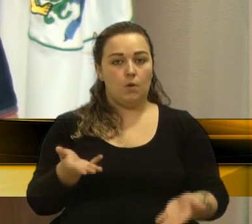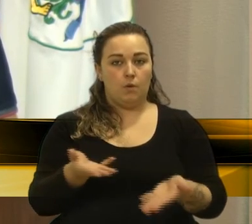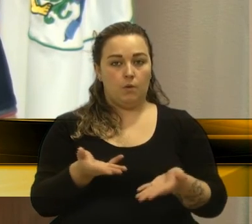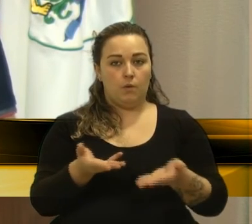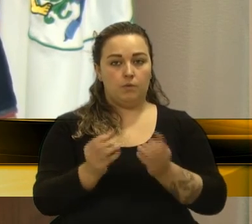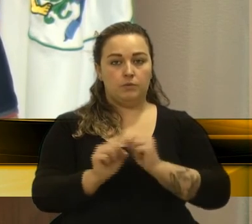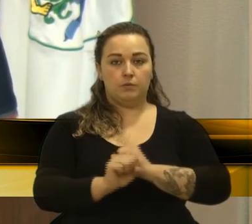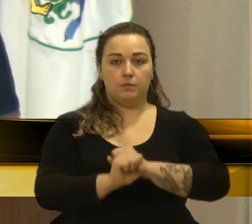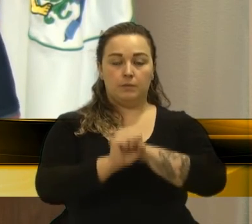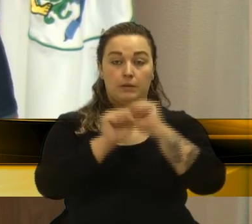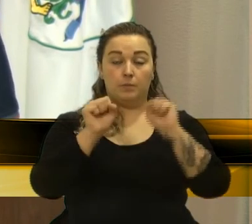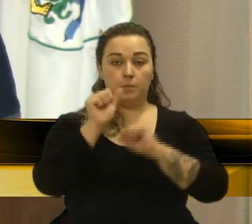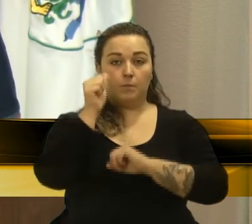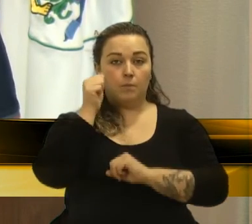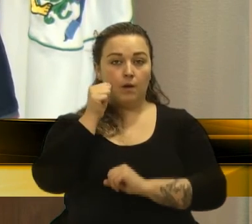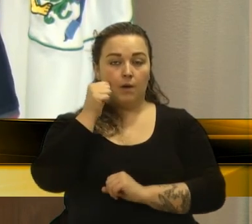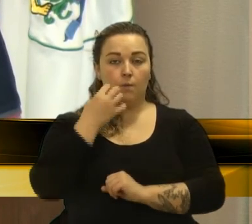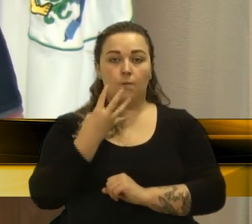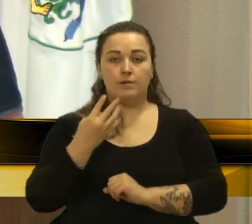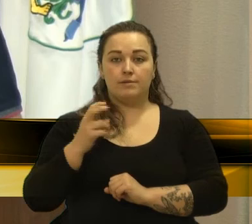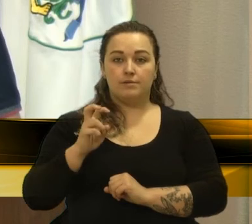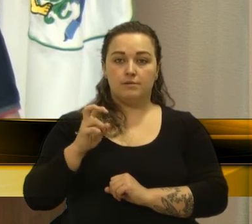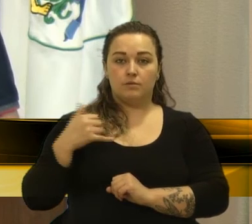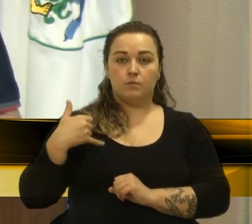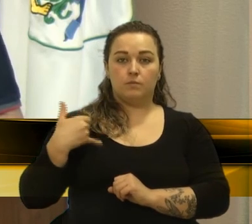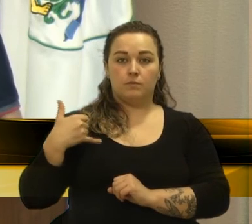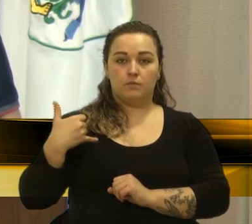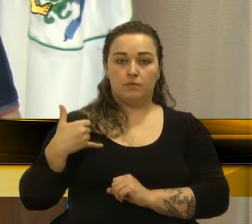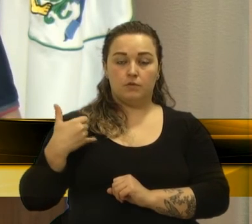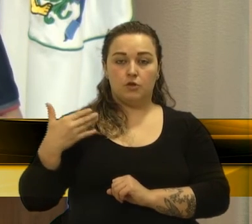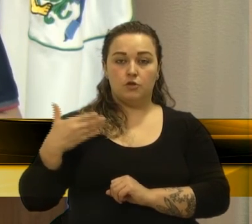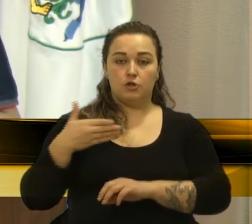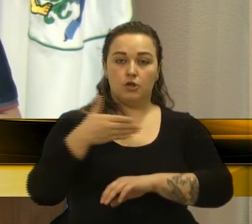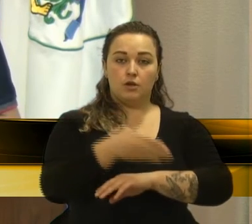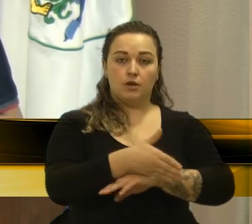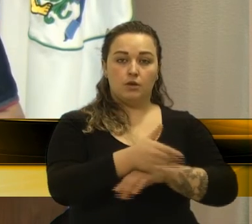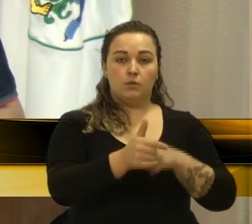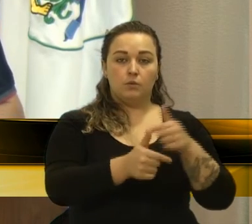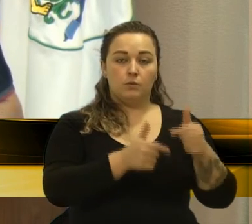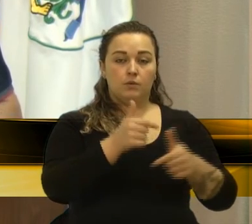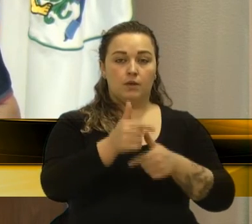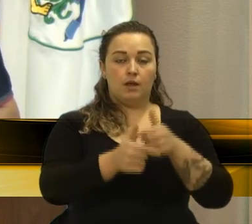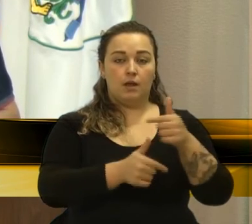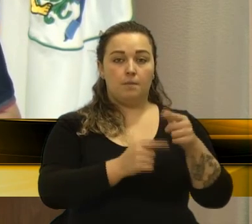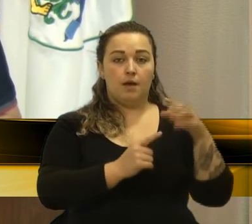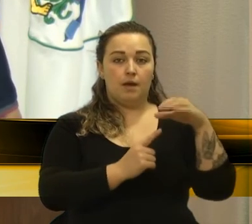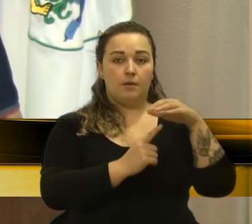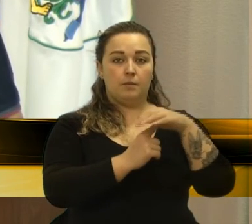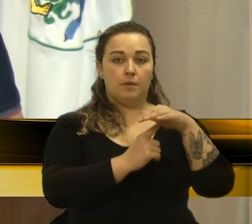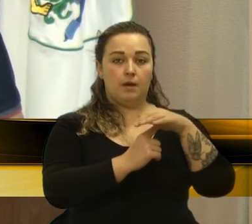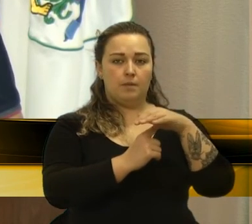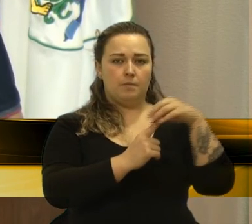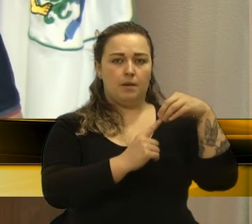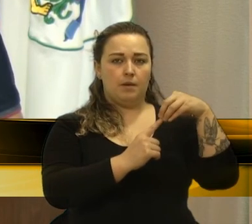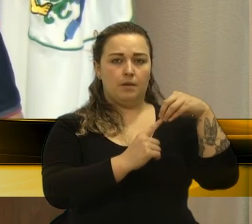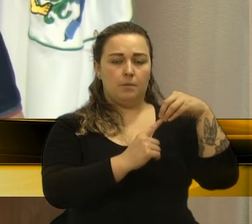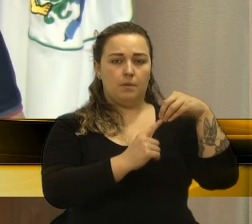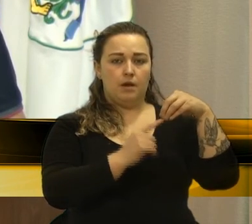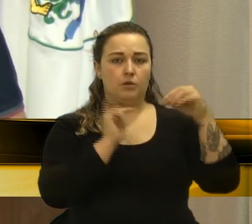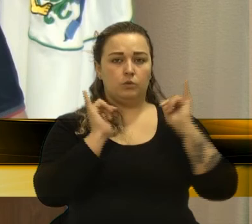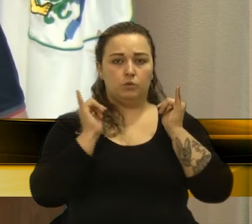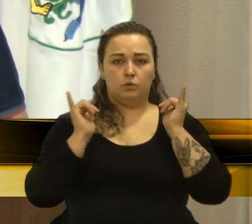uma mulher de 45 anos, chegando no trabalho, desceu na parada de ônibus na RSC